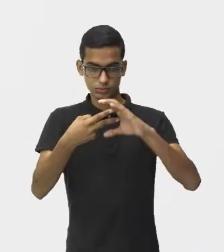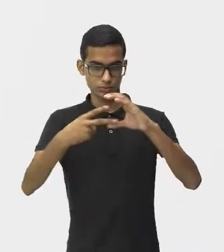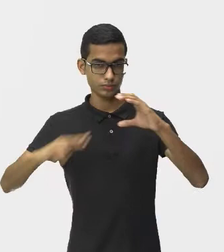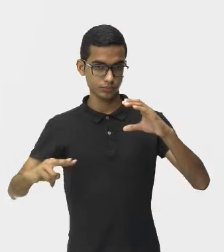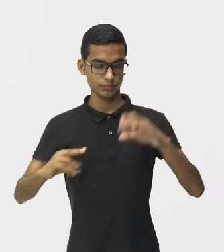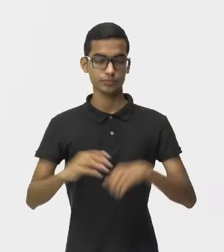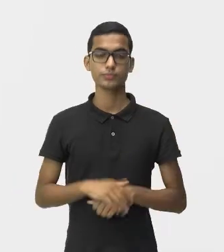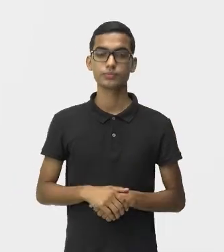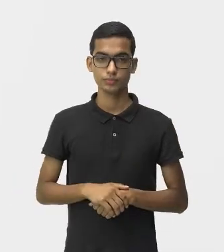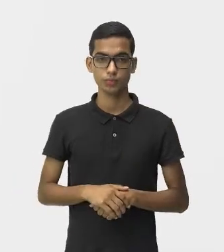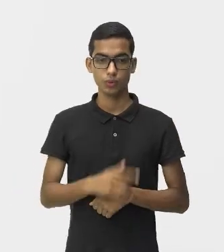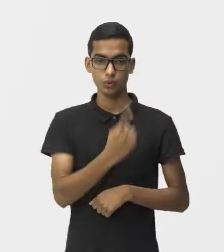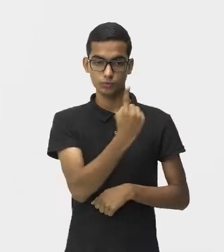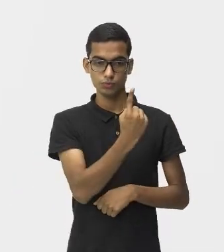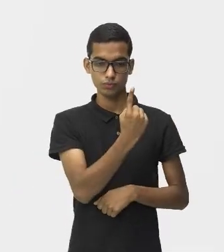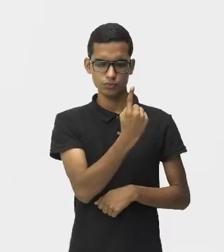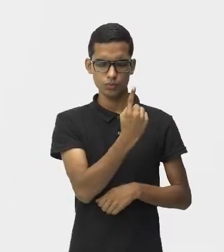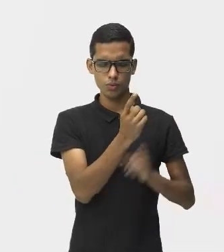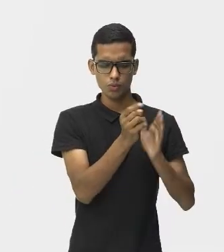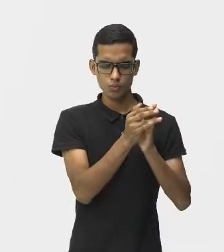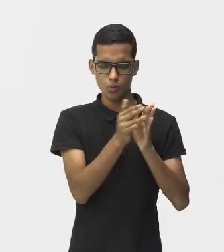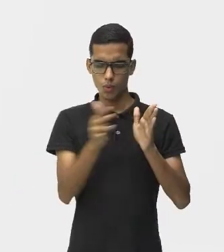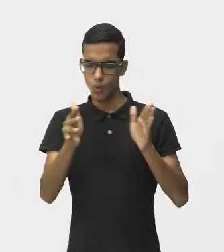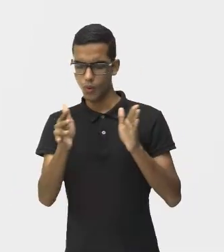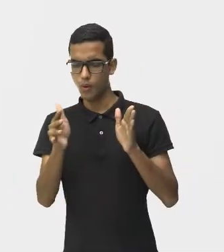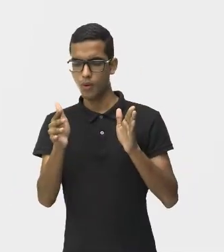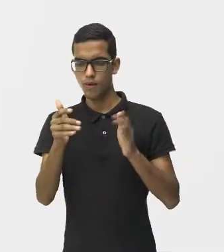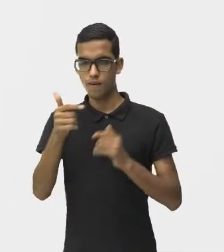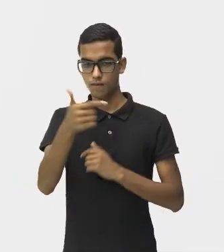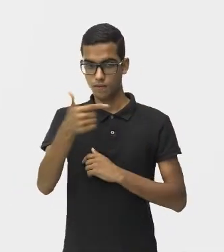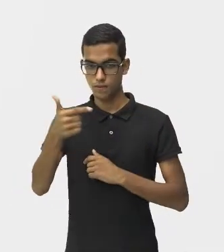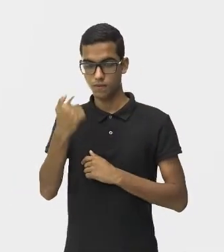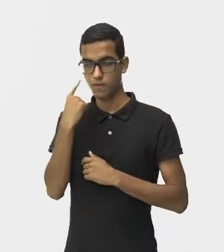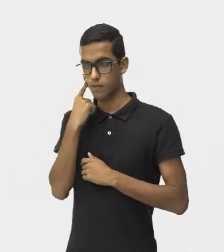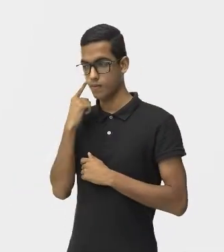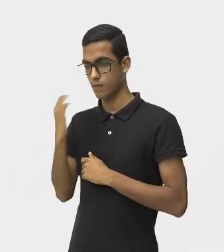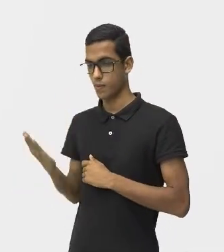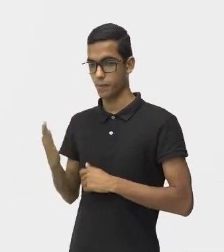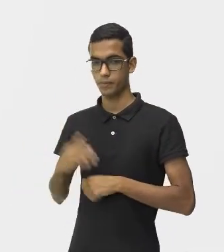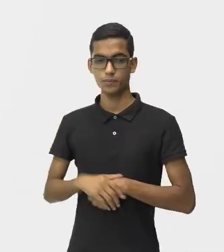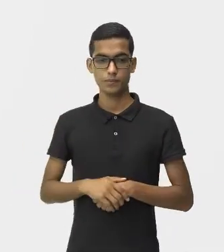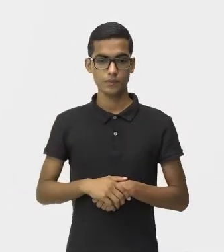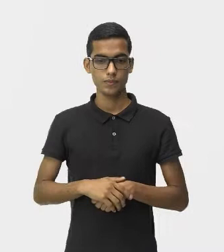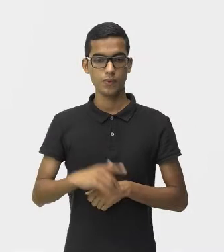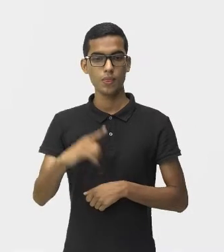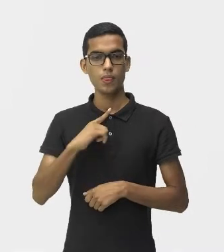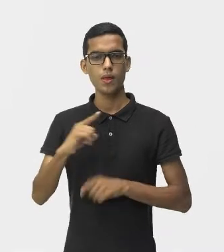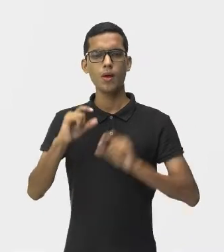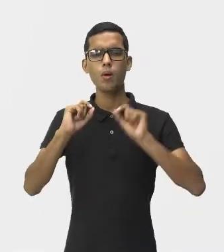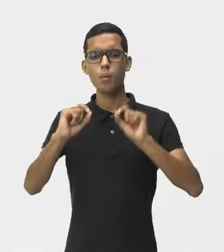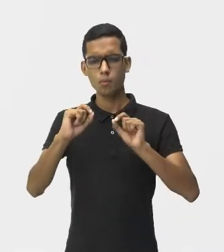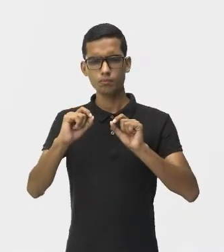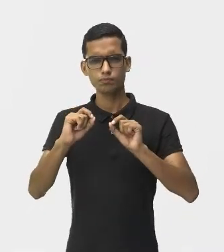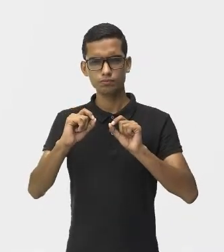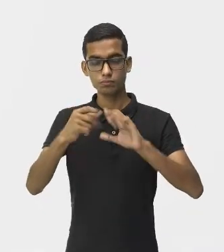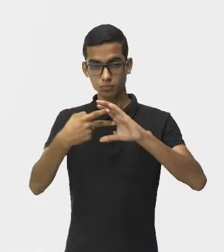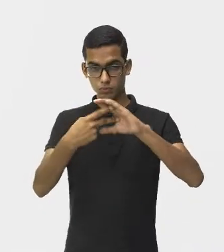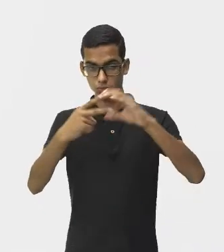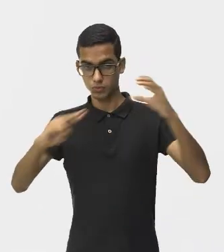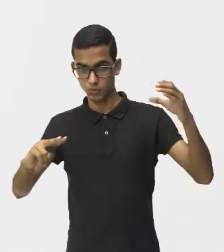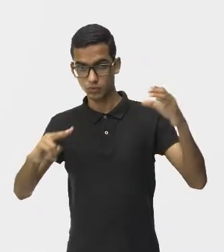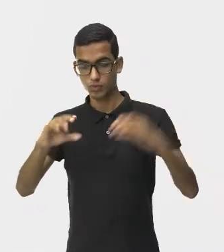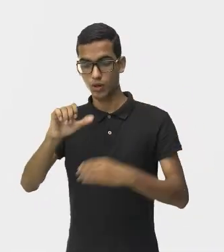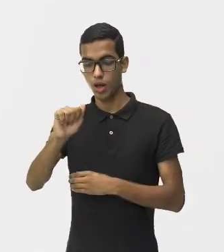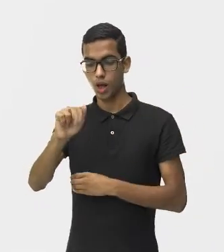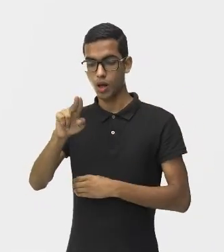1 até o 22, a gente observa pares de cromossomos autossomos, tá? A gente observa que eles